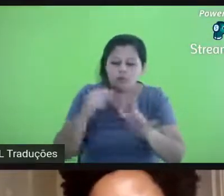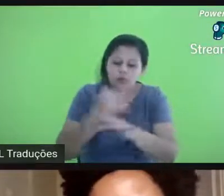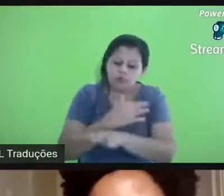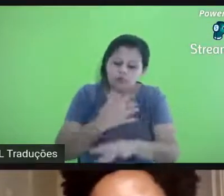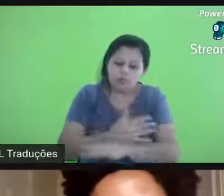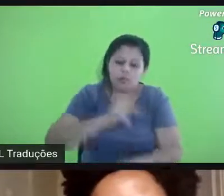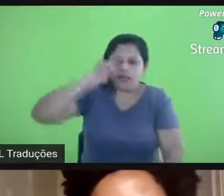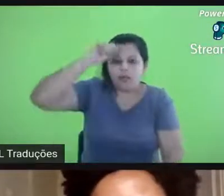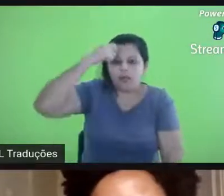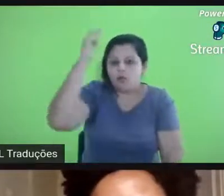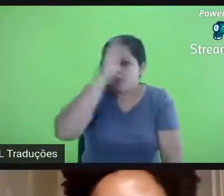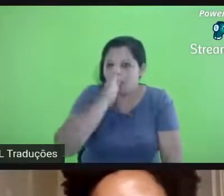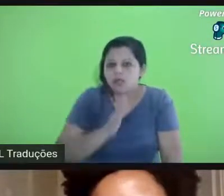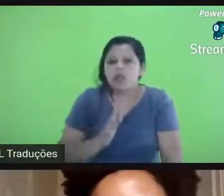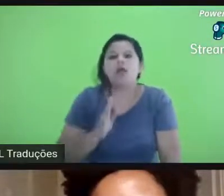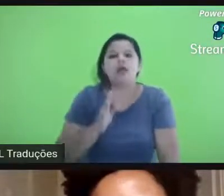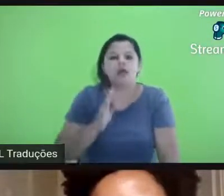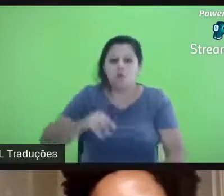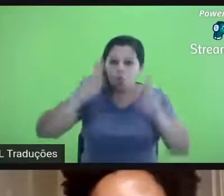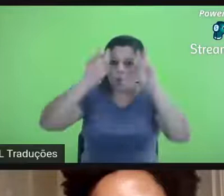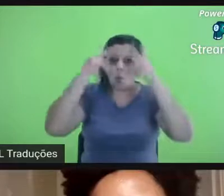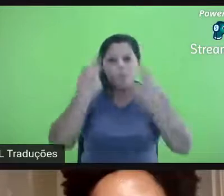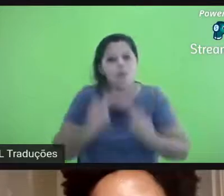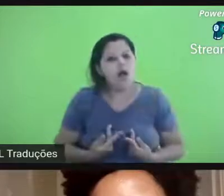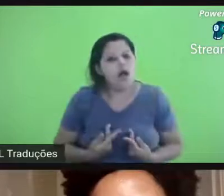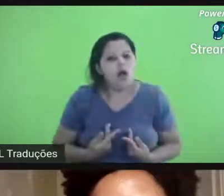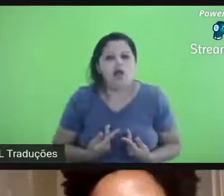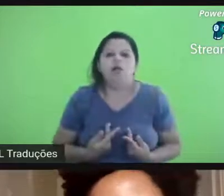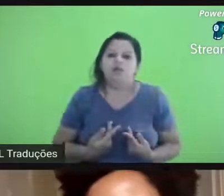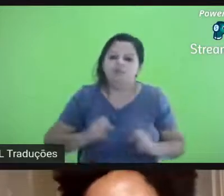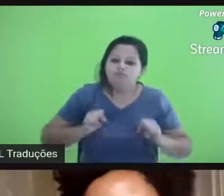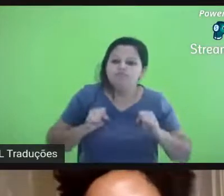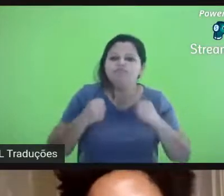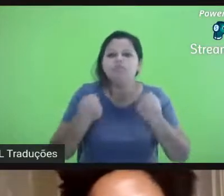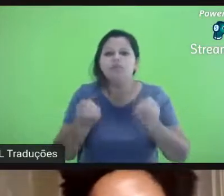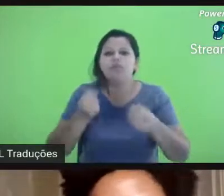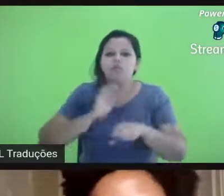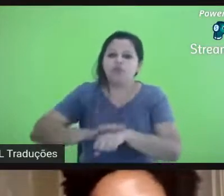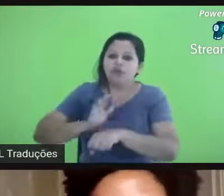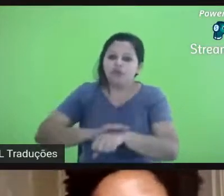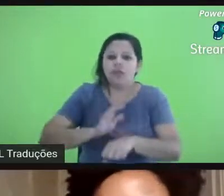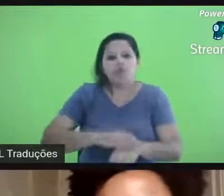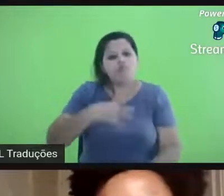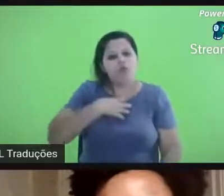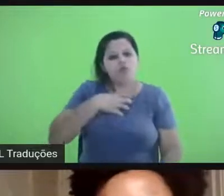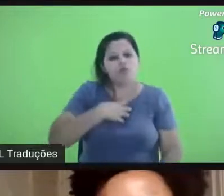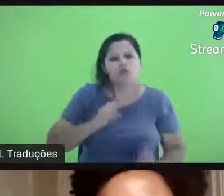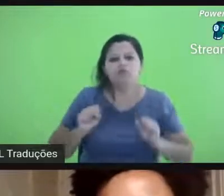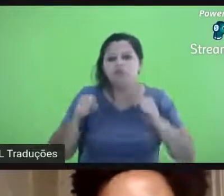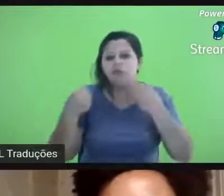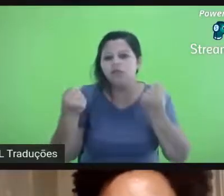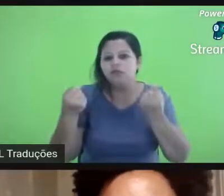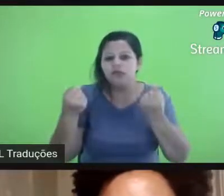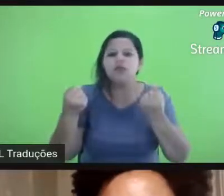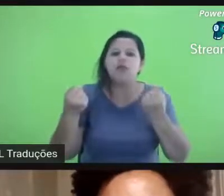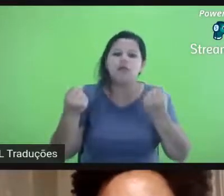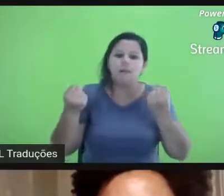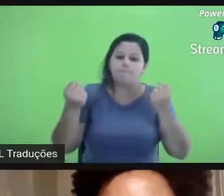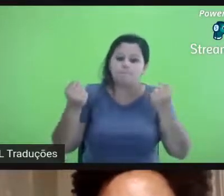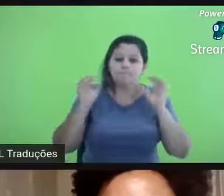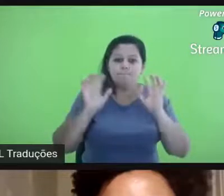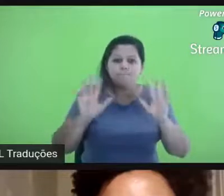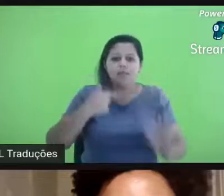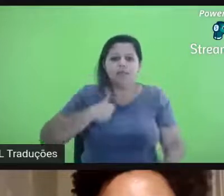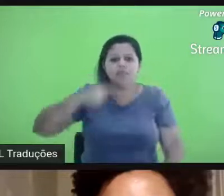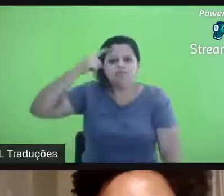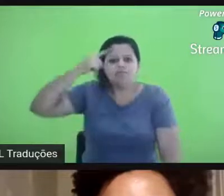brasileiro e humano negro como um todo, né? De se defender, é um instinto de defesa, mas eu acho que a gente tem que. Eu tive esse insight